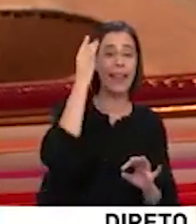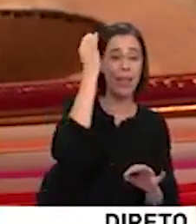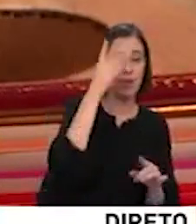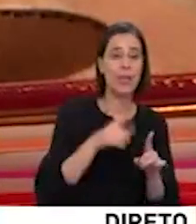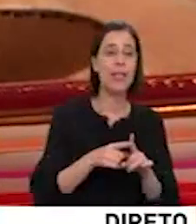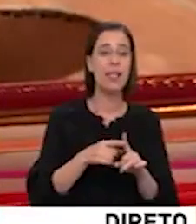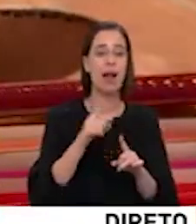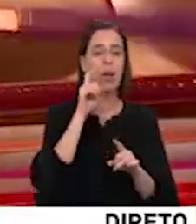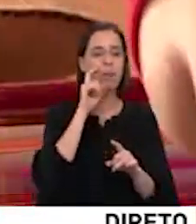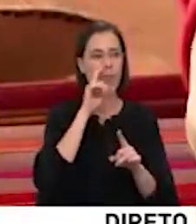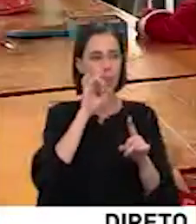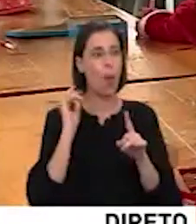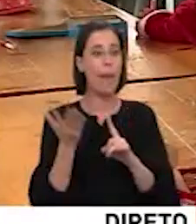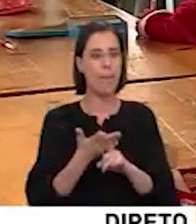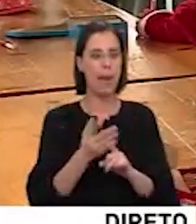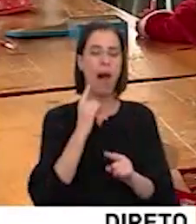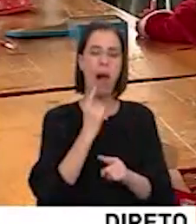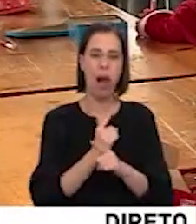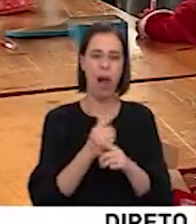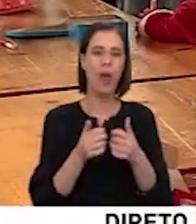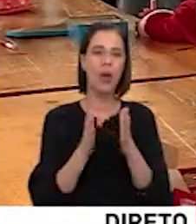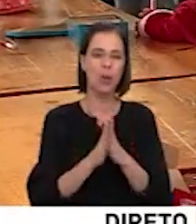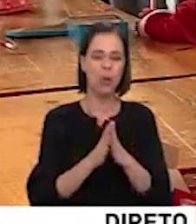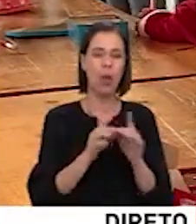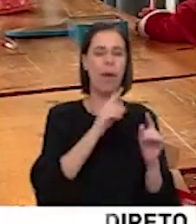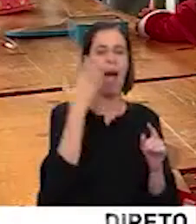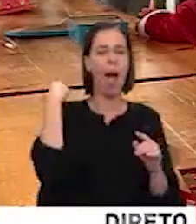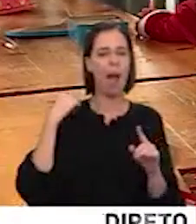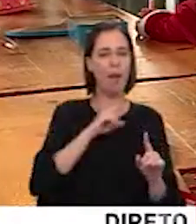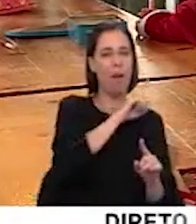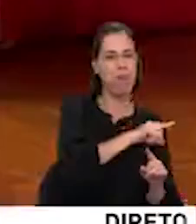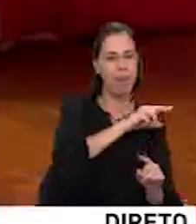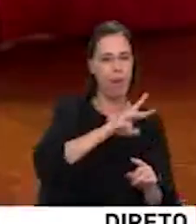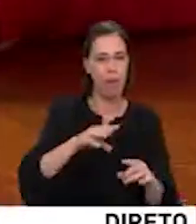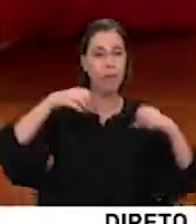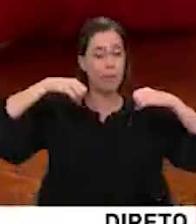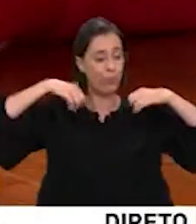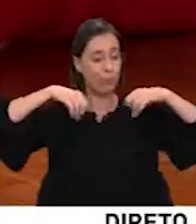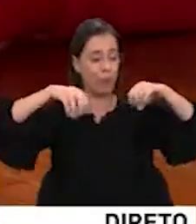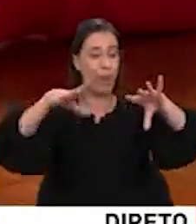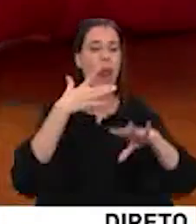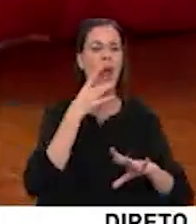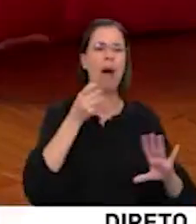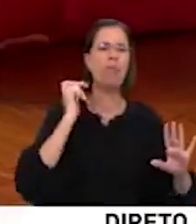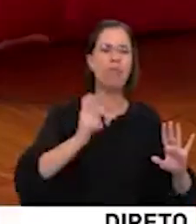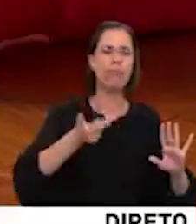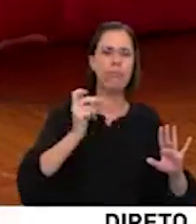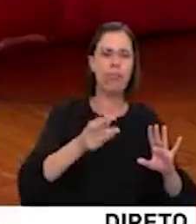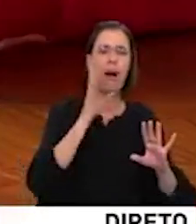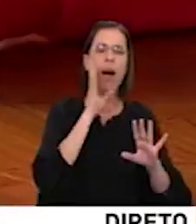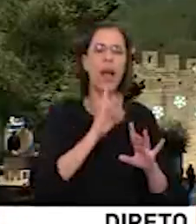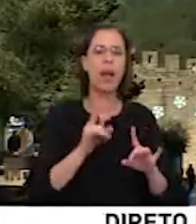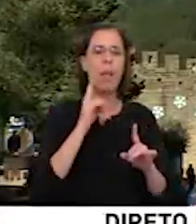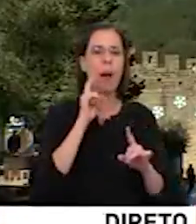a sustentabilidade tem acompanhado todas as edições. A nossa iluminação de Natal já há muitos anos que tenta ser o